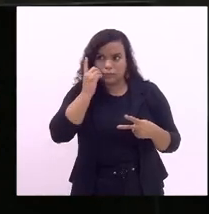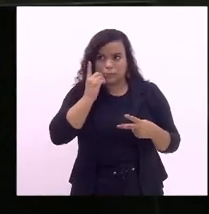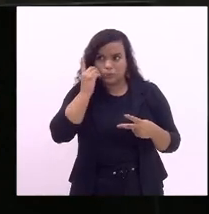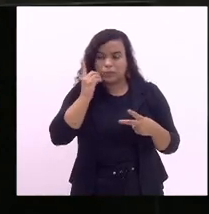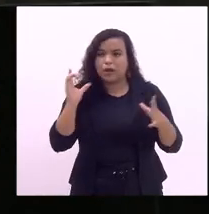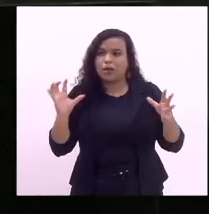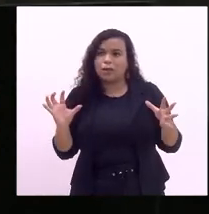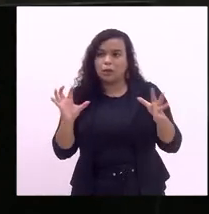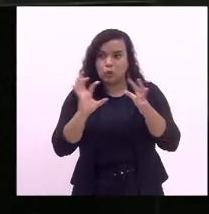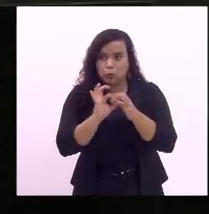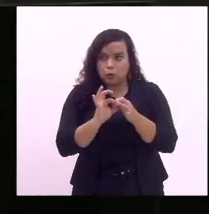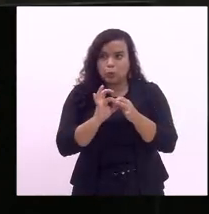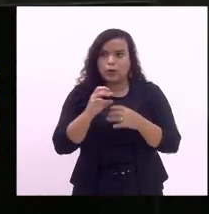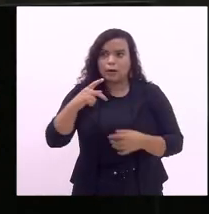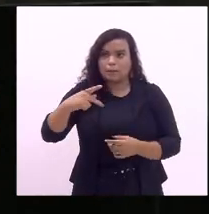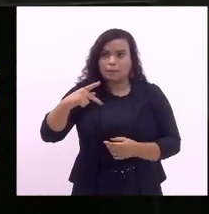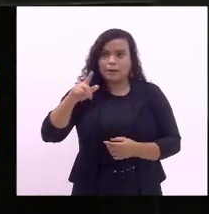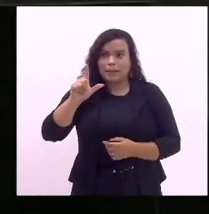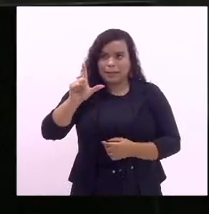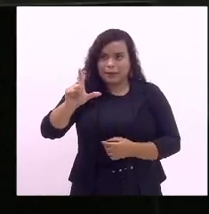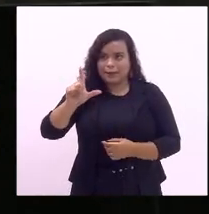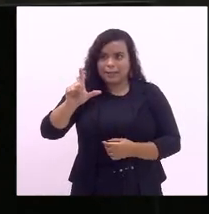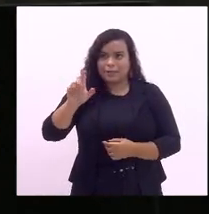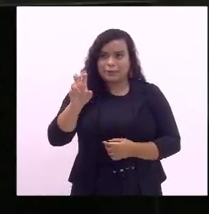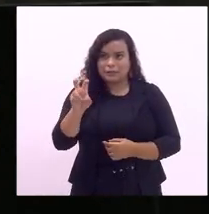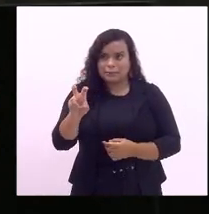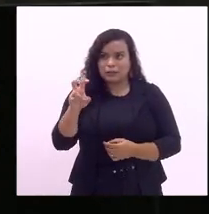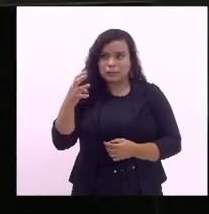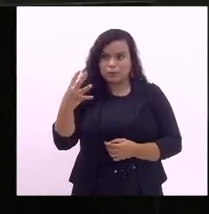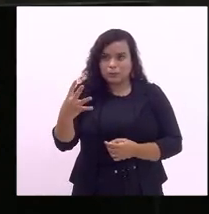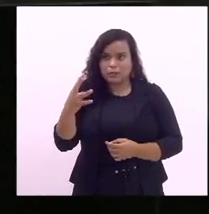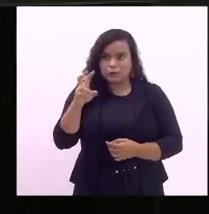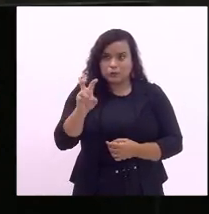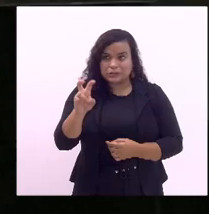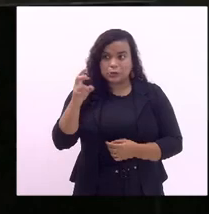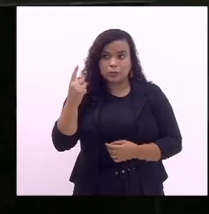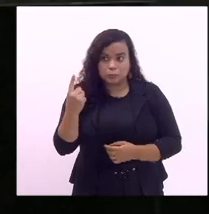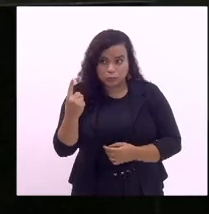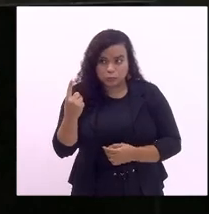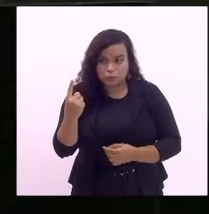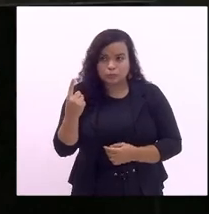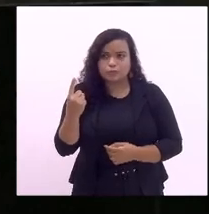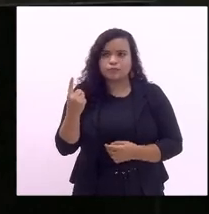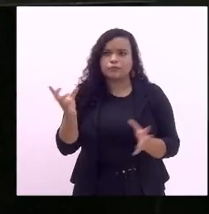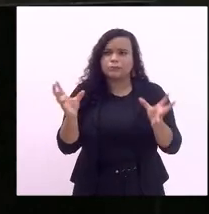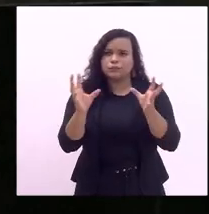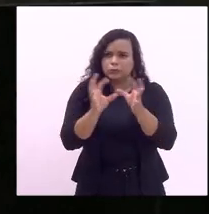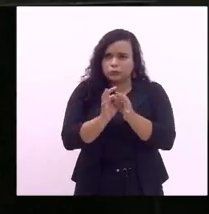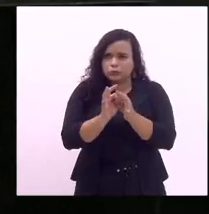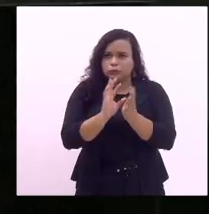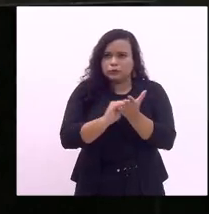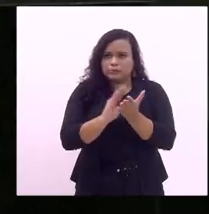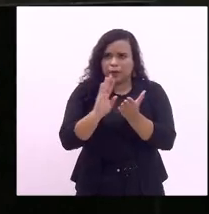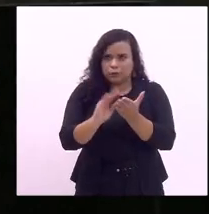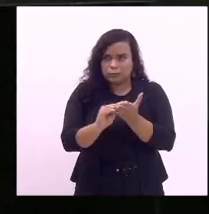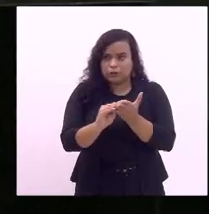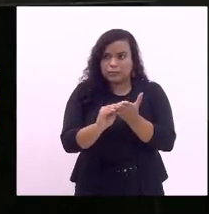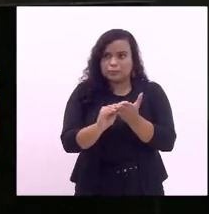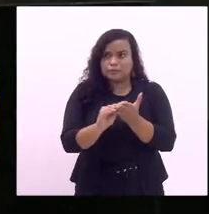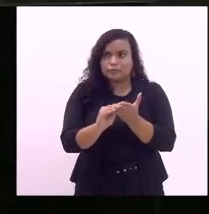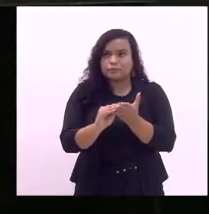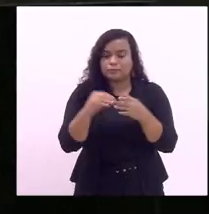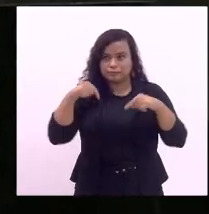inclua a PL, o PL 5451, para que seja colocado em pauta